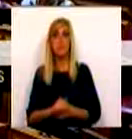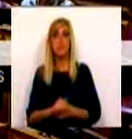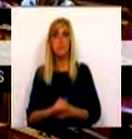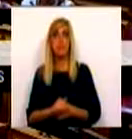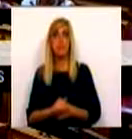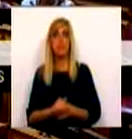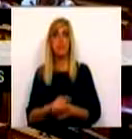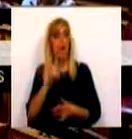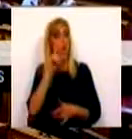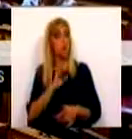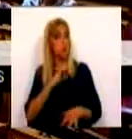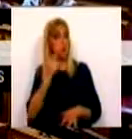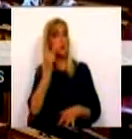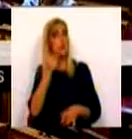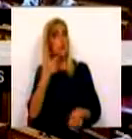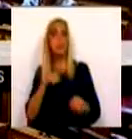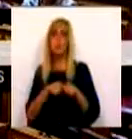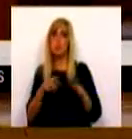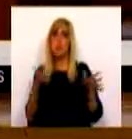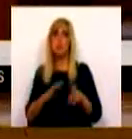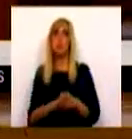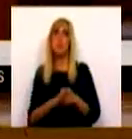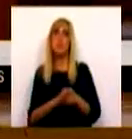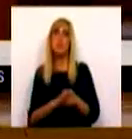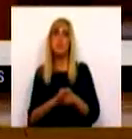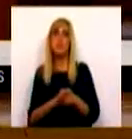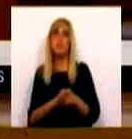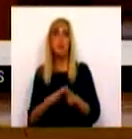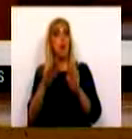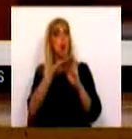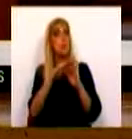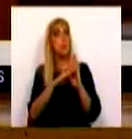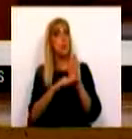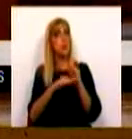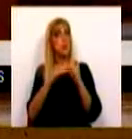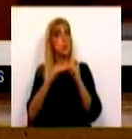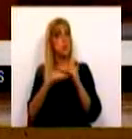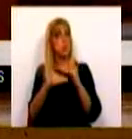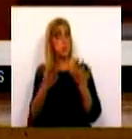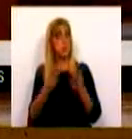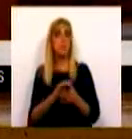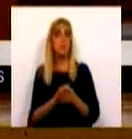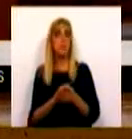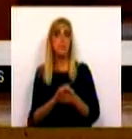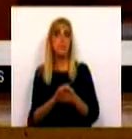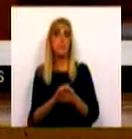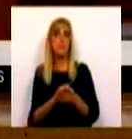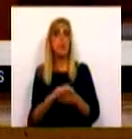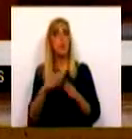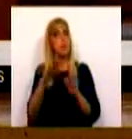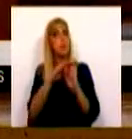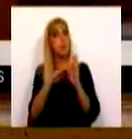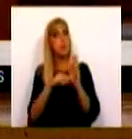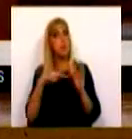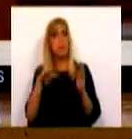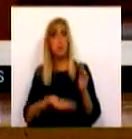Senhoras e senhores deputados, o Programa de Estabilidade e o Programa